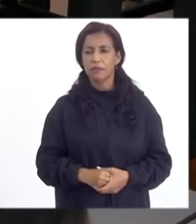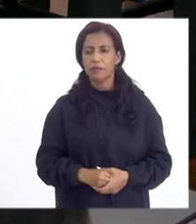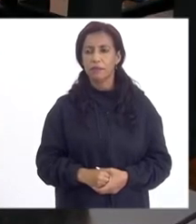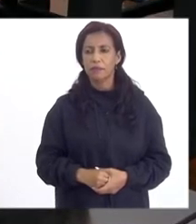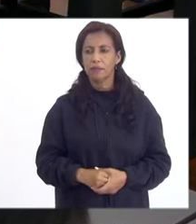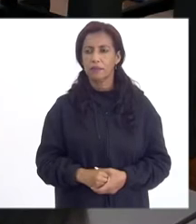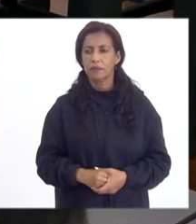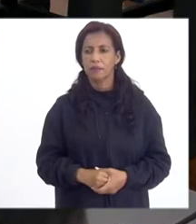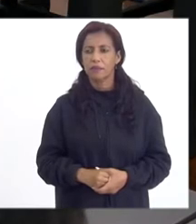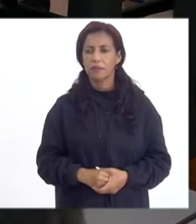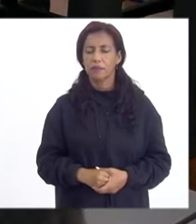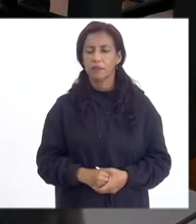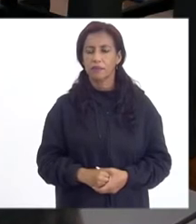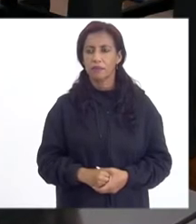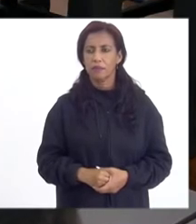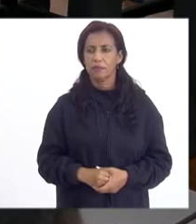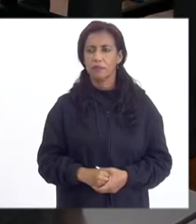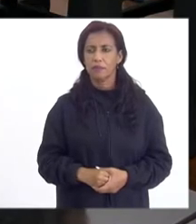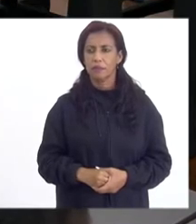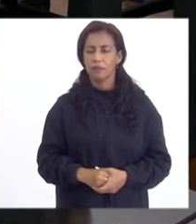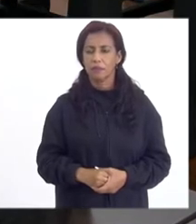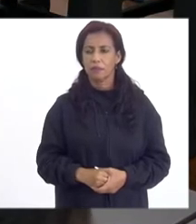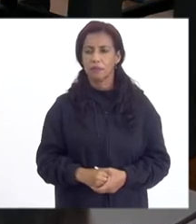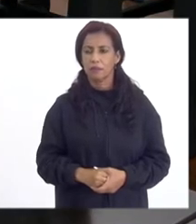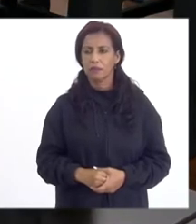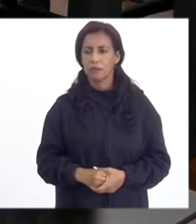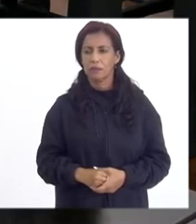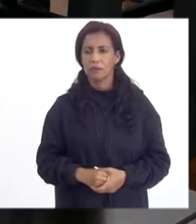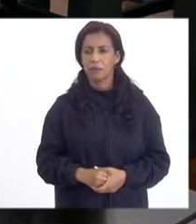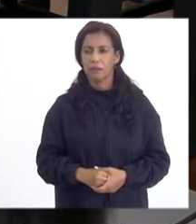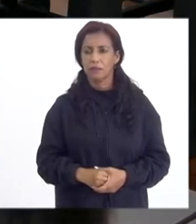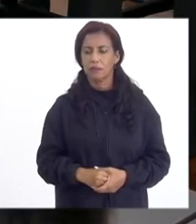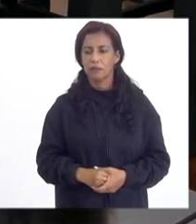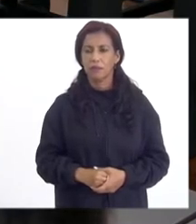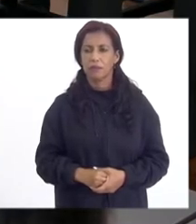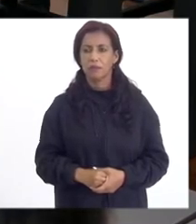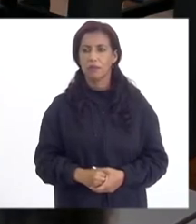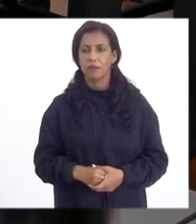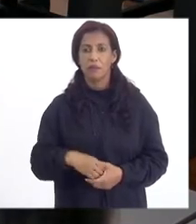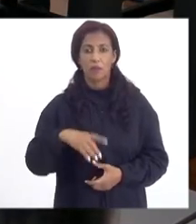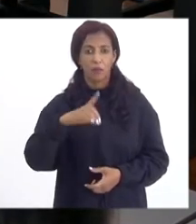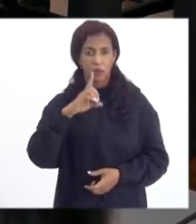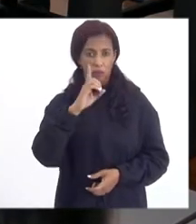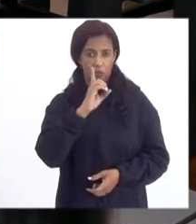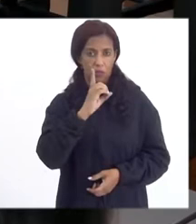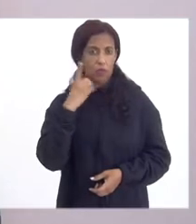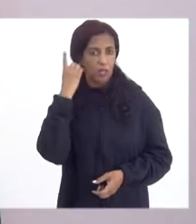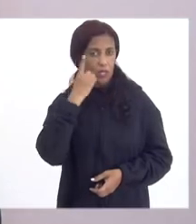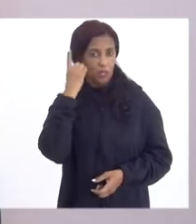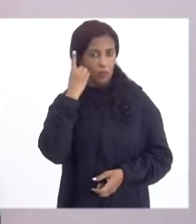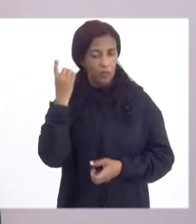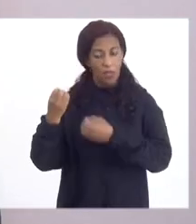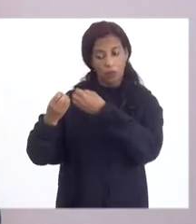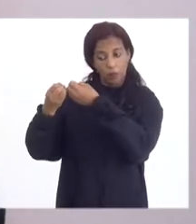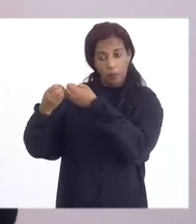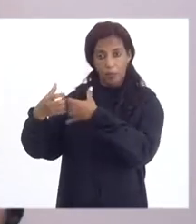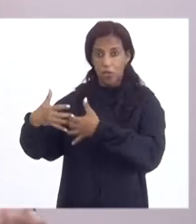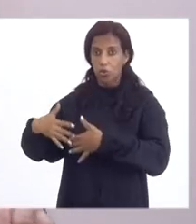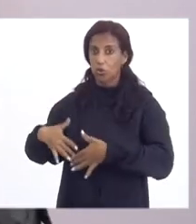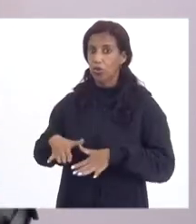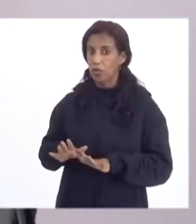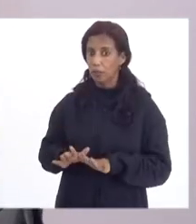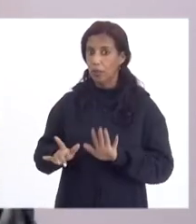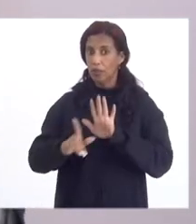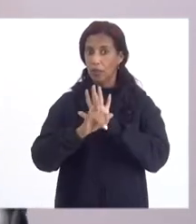Não. Ué, mas é uma cochilada. É o seguinte, deputado Luiz, o da Marta foi arquivado pela prejudicabilidade